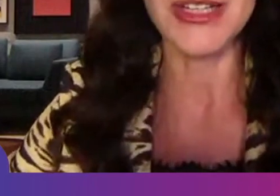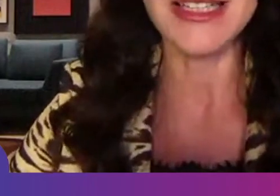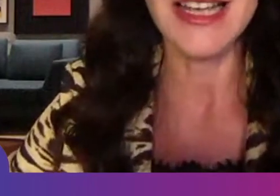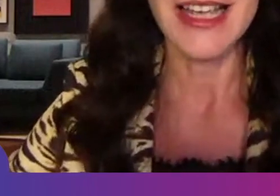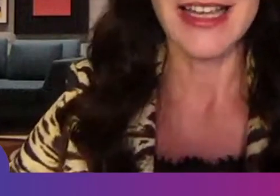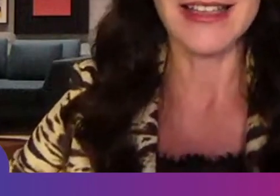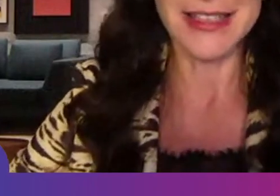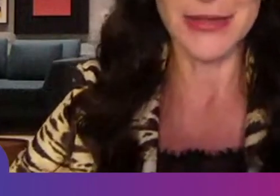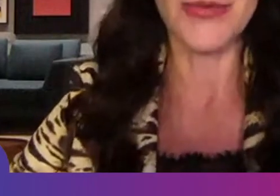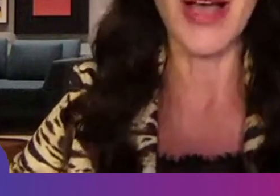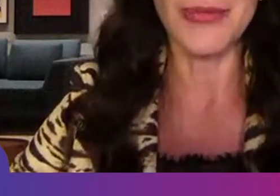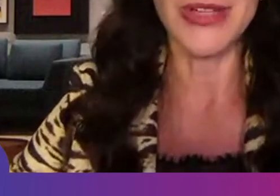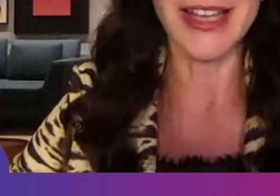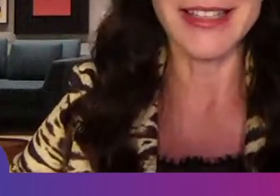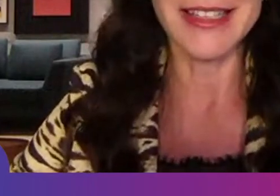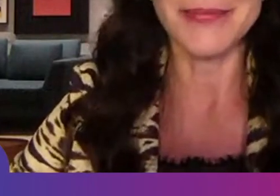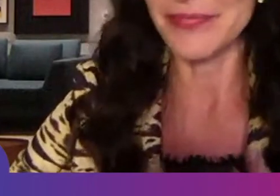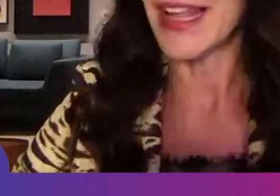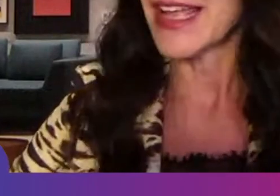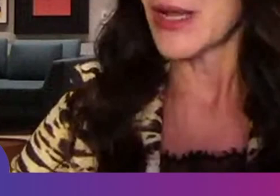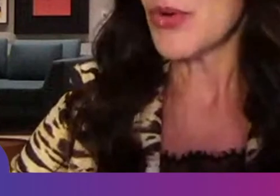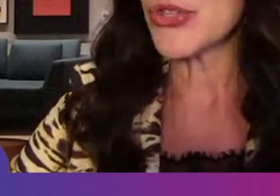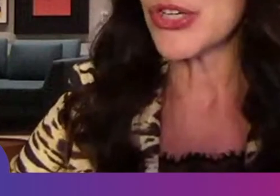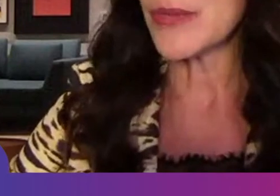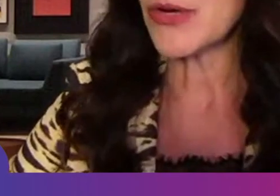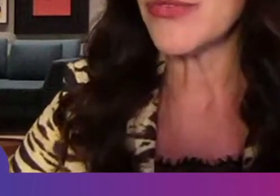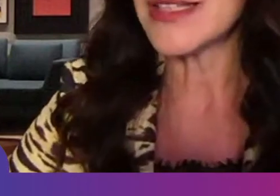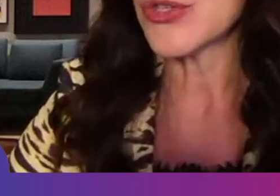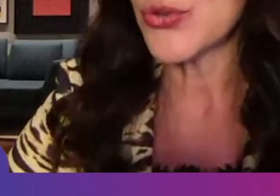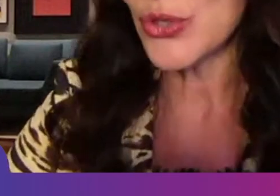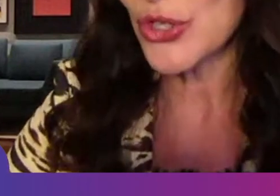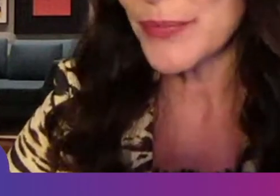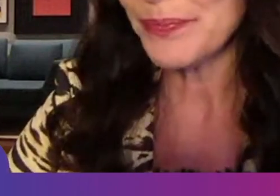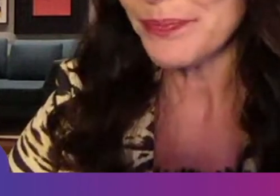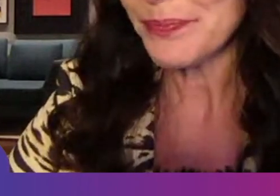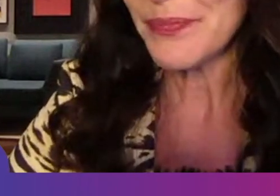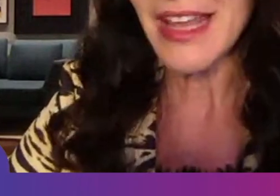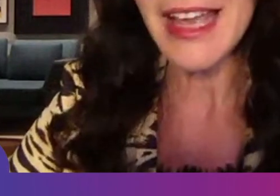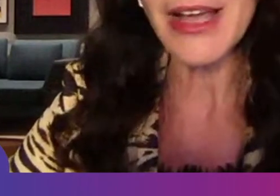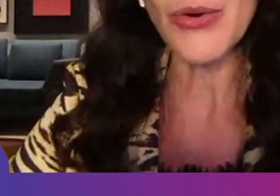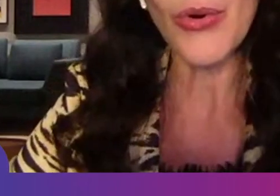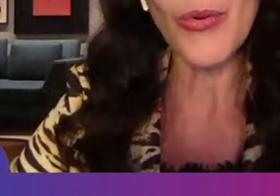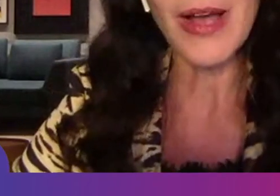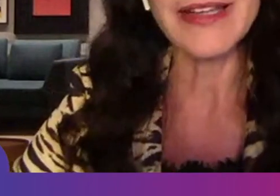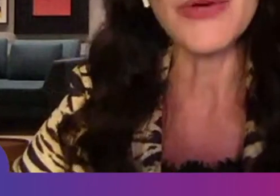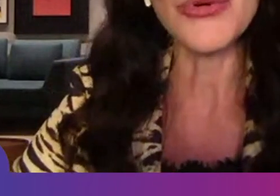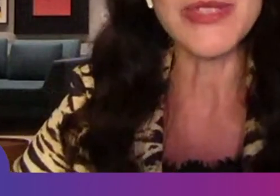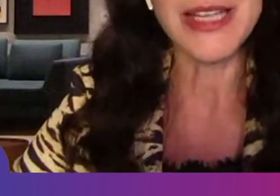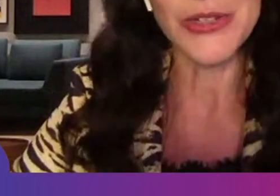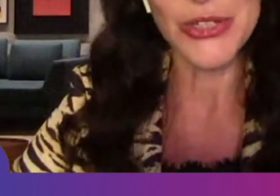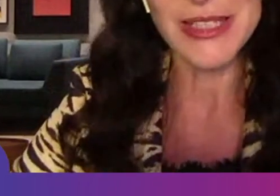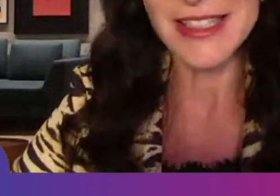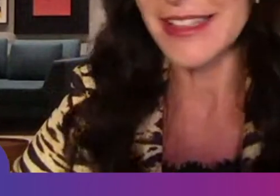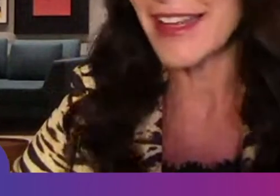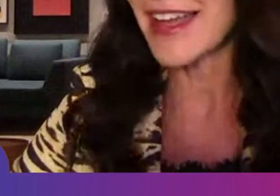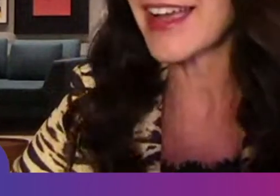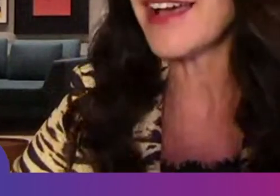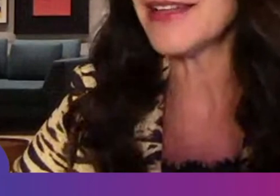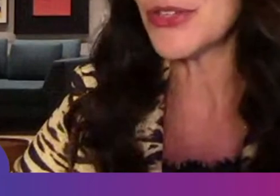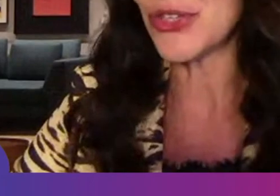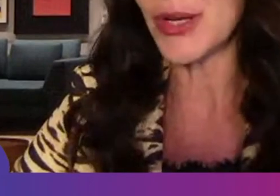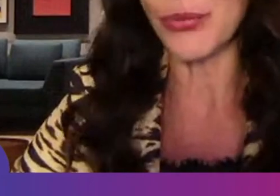suas práticas em relação a mulheres. Bom, gente, a minha conversa de hoje é com a